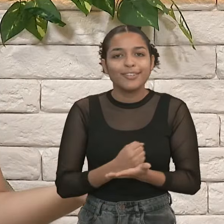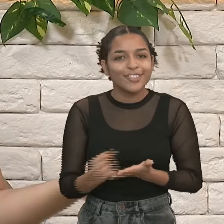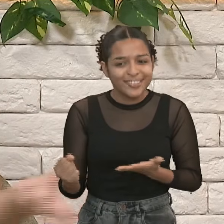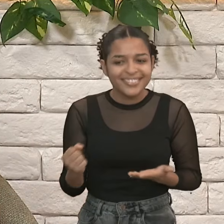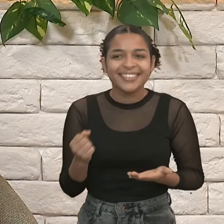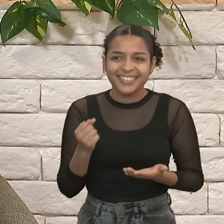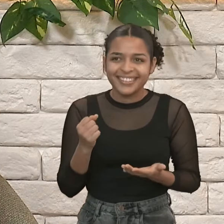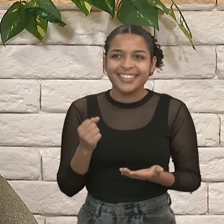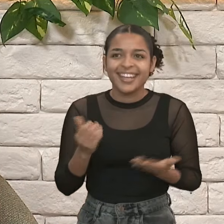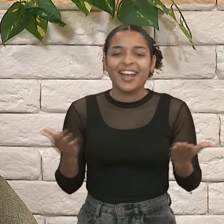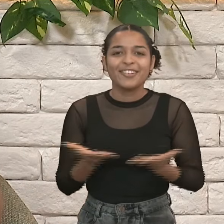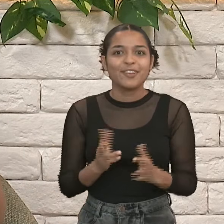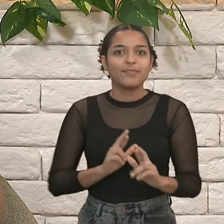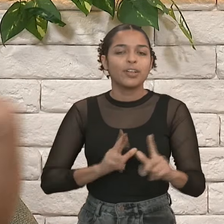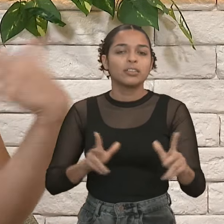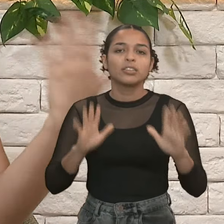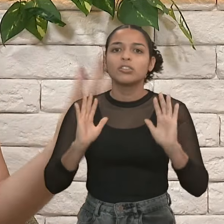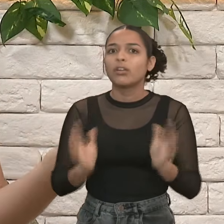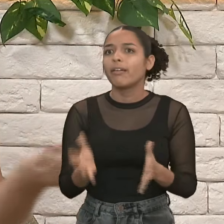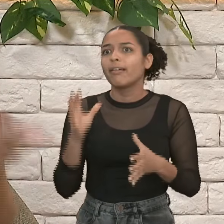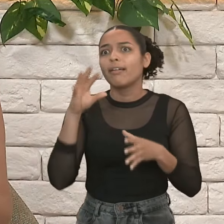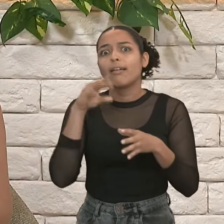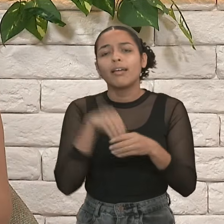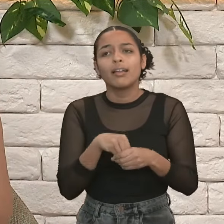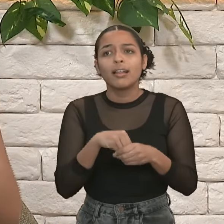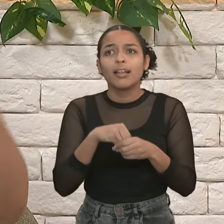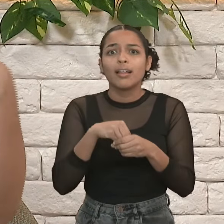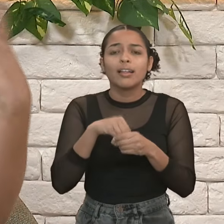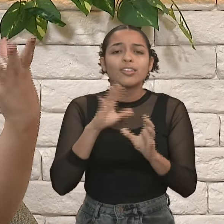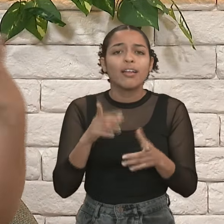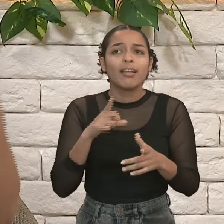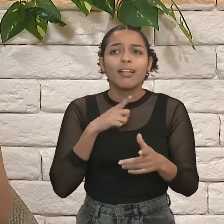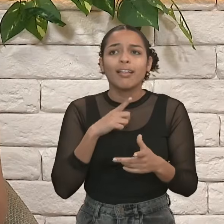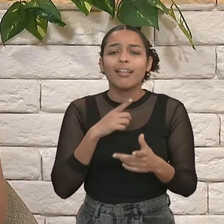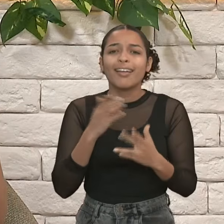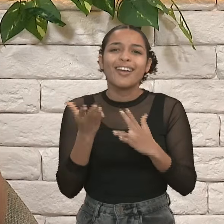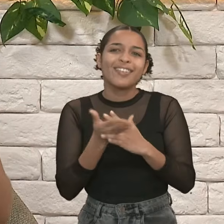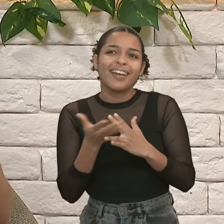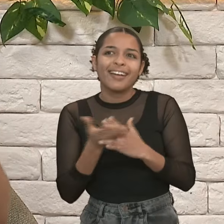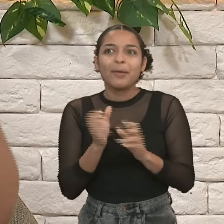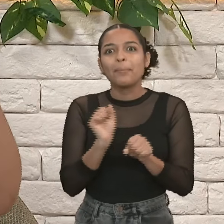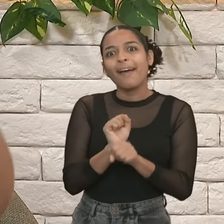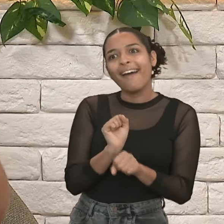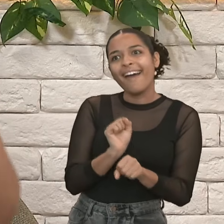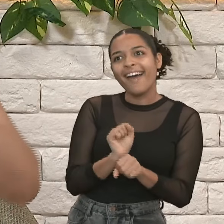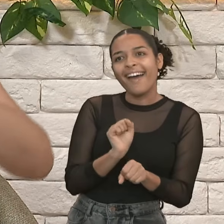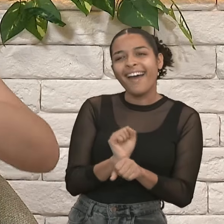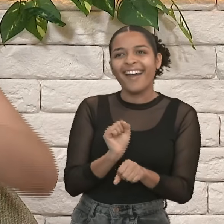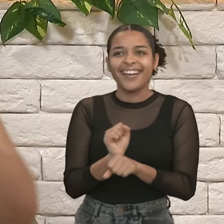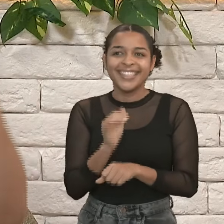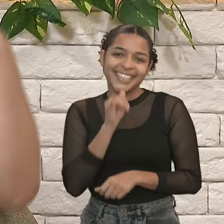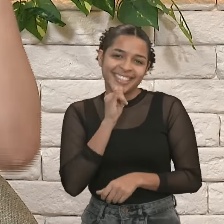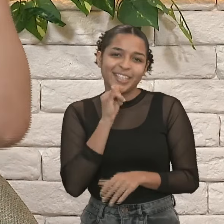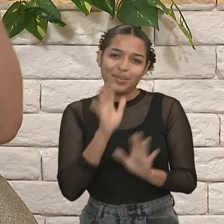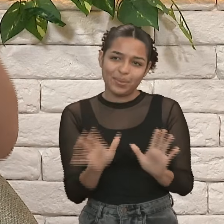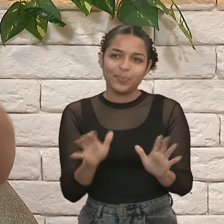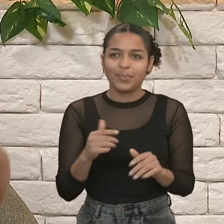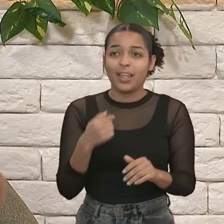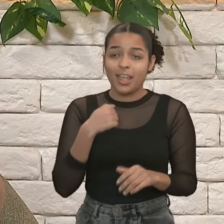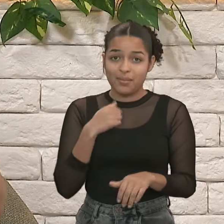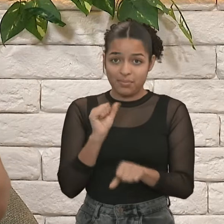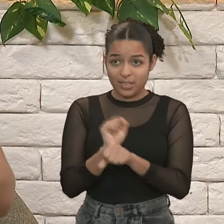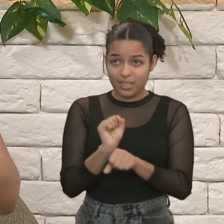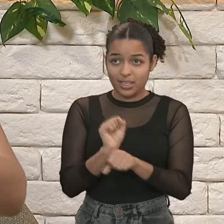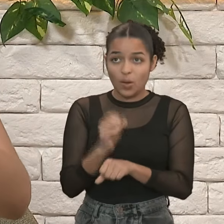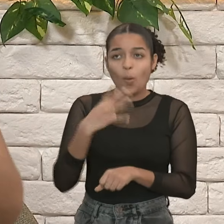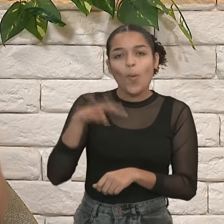perde mais. A gente tinha um intervalo também, tinha um intervalo. Então, o episódio do programa que eu gostava era só na quarta. Então, eu ia precisar esperar outra